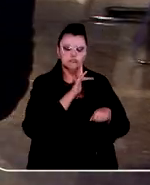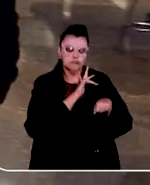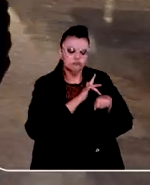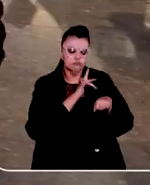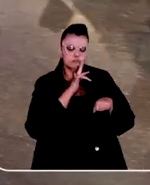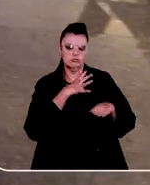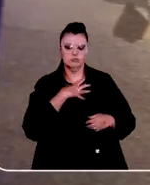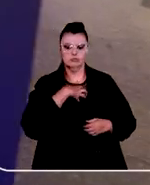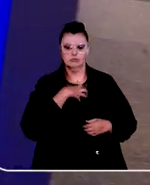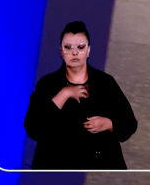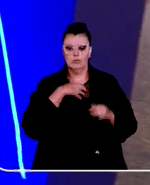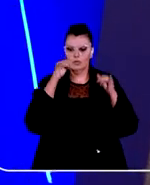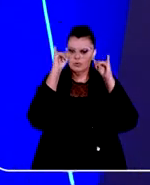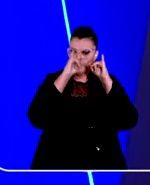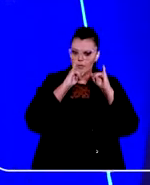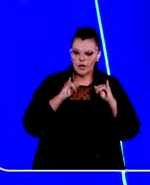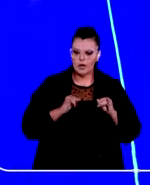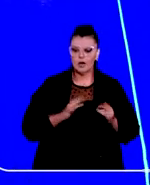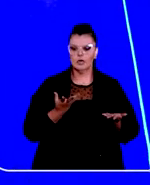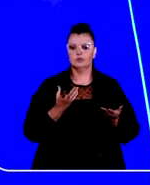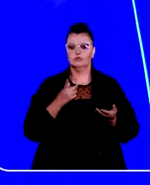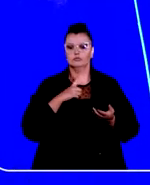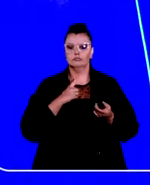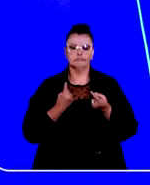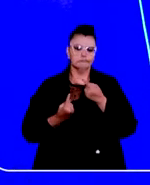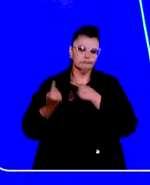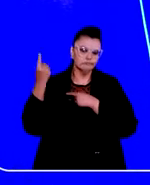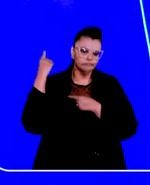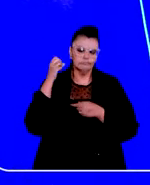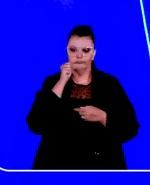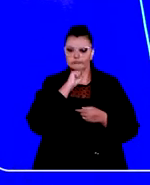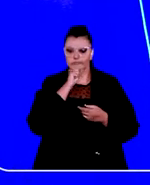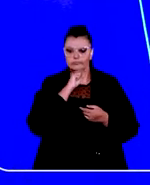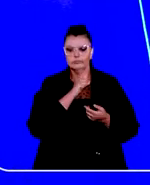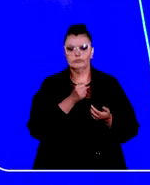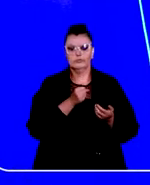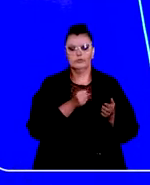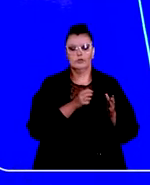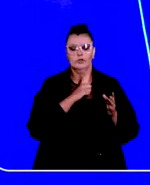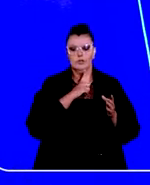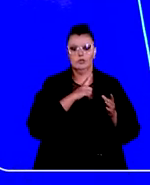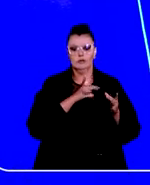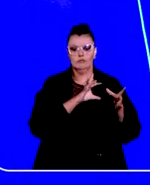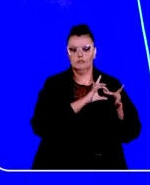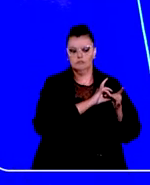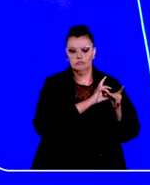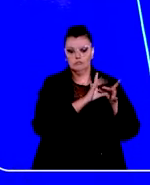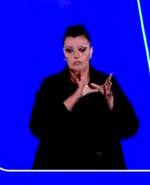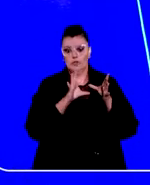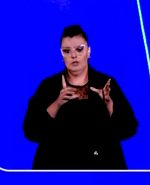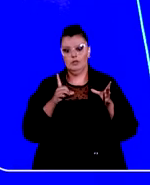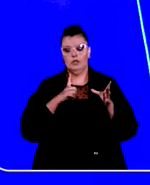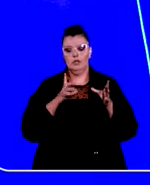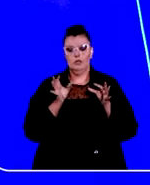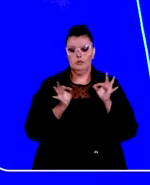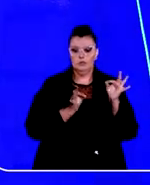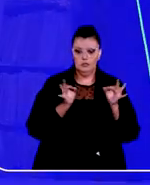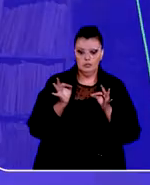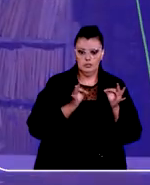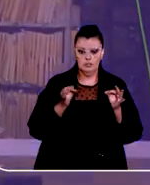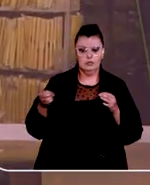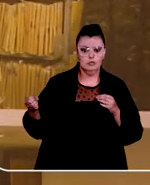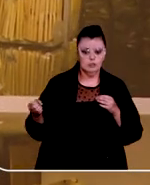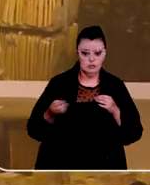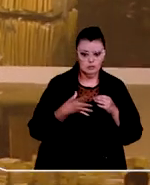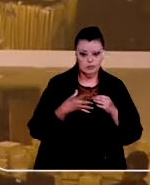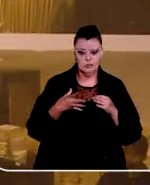até até o tribunal se tornar mais sustentável acessível e tecnológico procuramos explorar o sensorial né